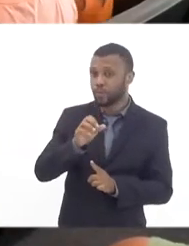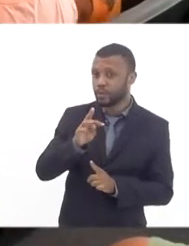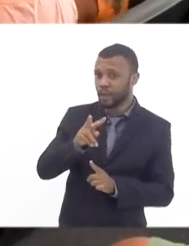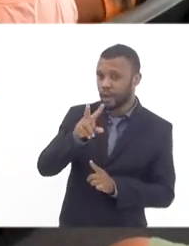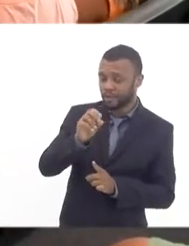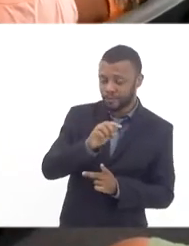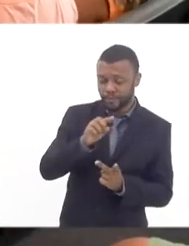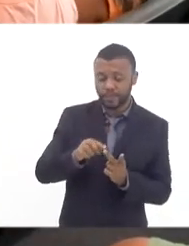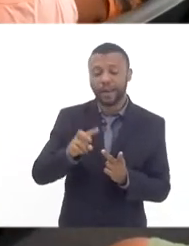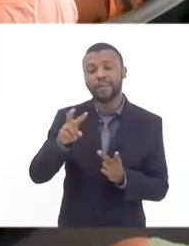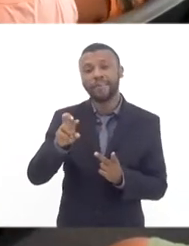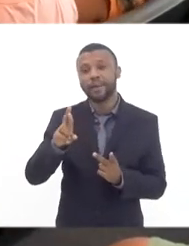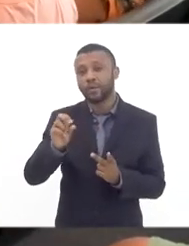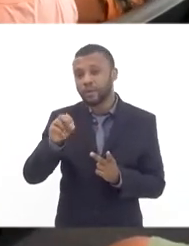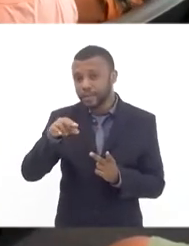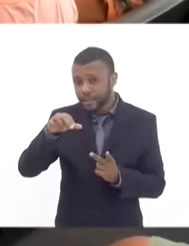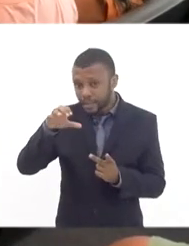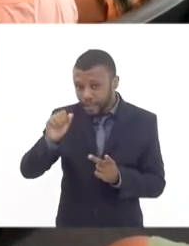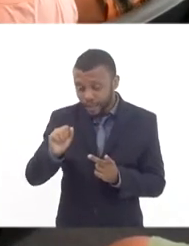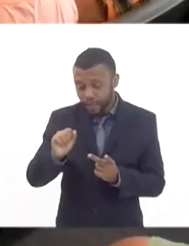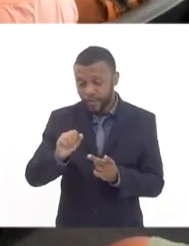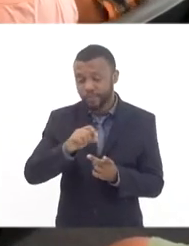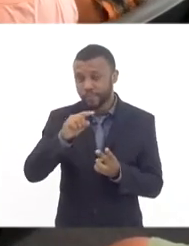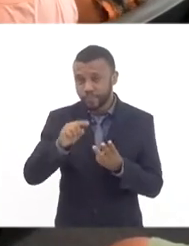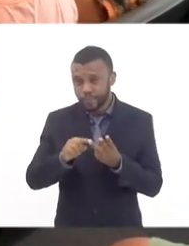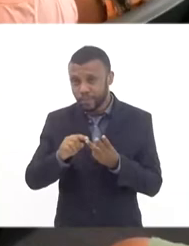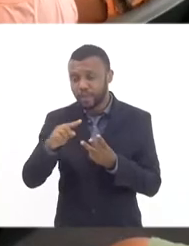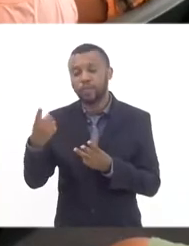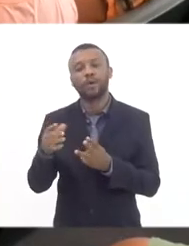Verônica, depois a Ana, e a gente encerra aqui.